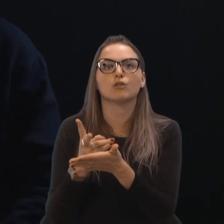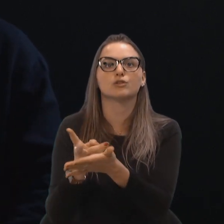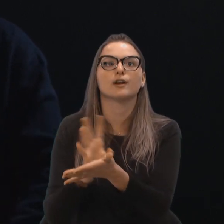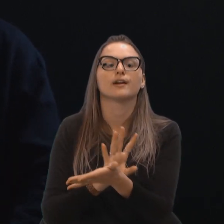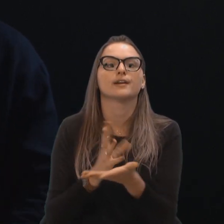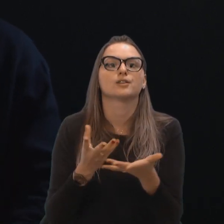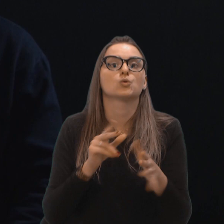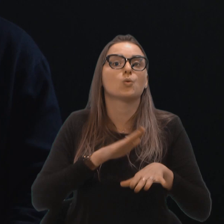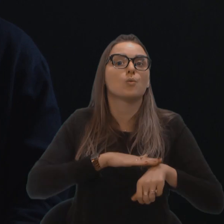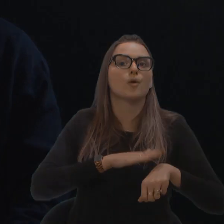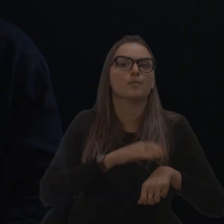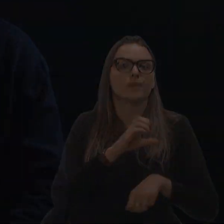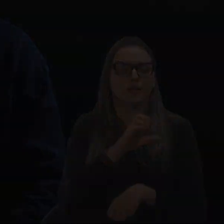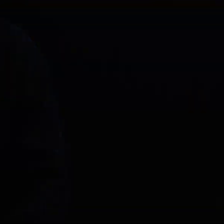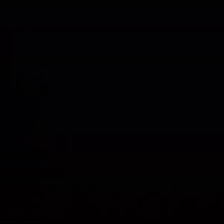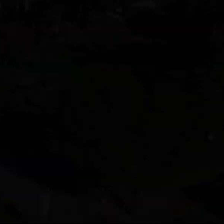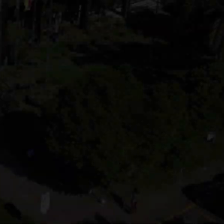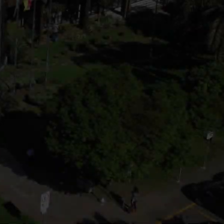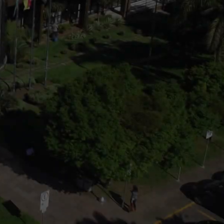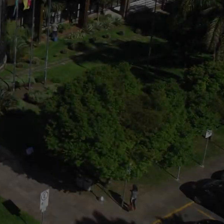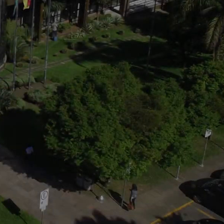funcionamento dentro de uma crise desse tamanho.